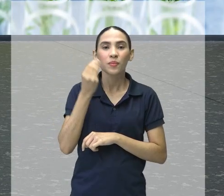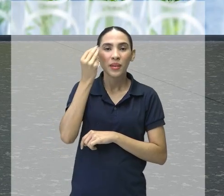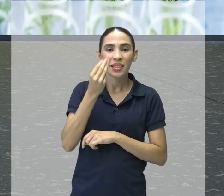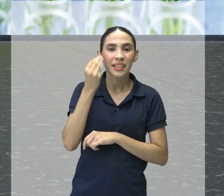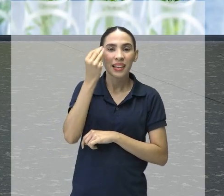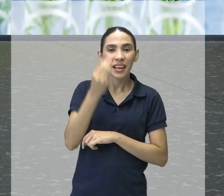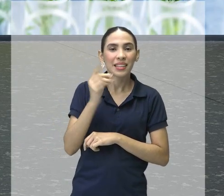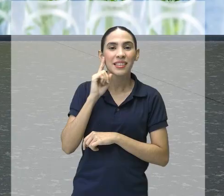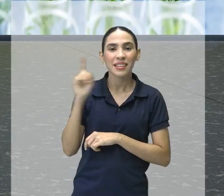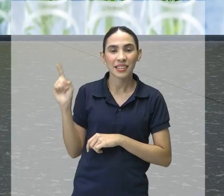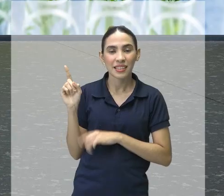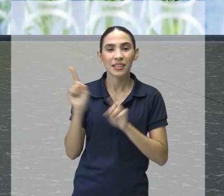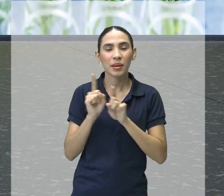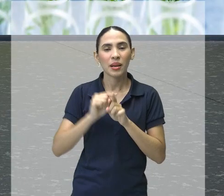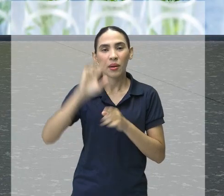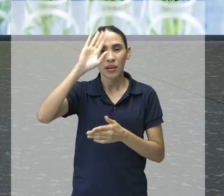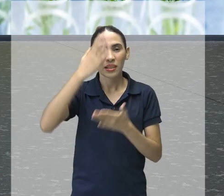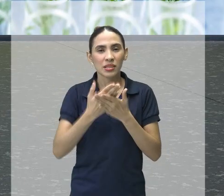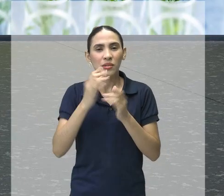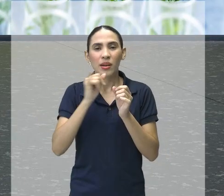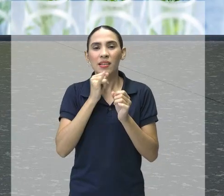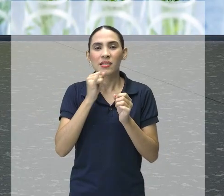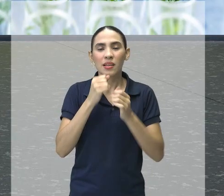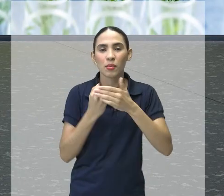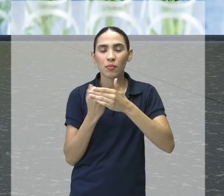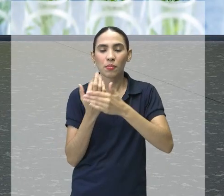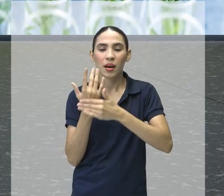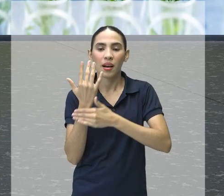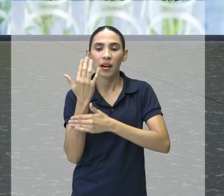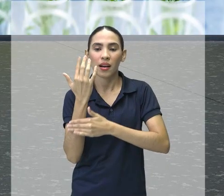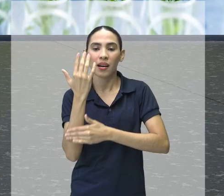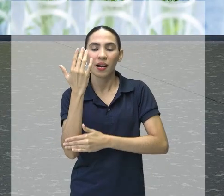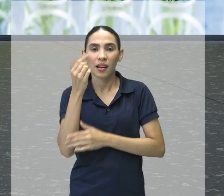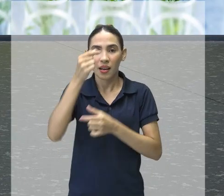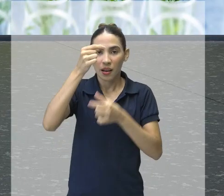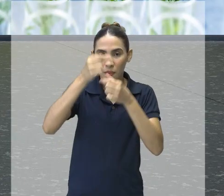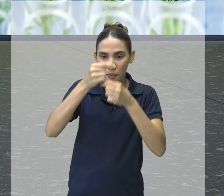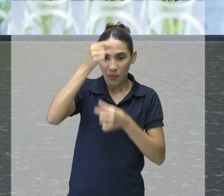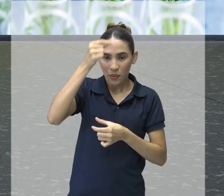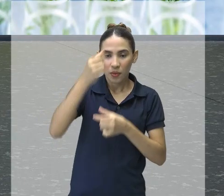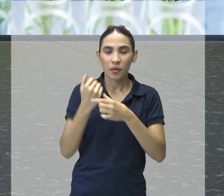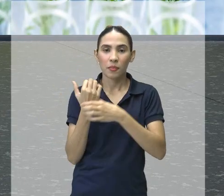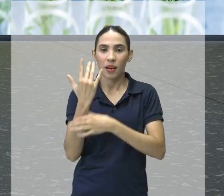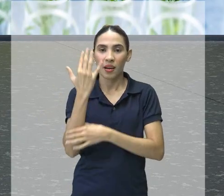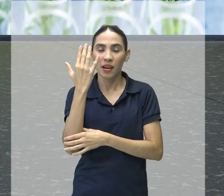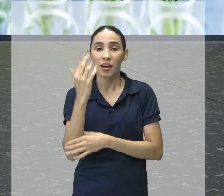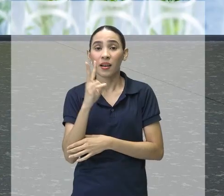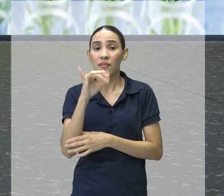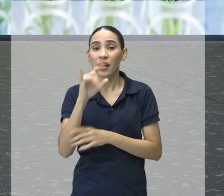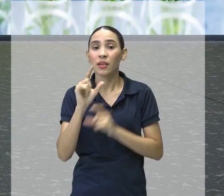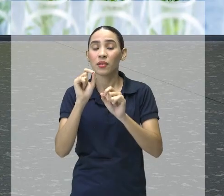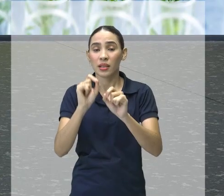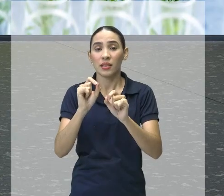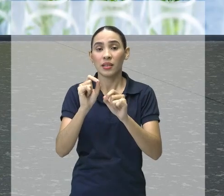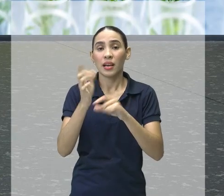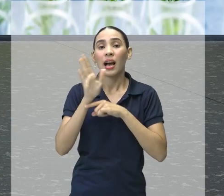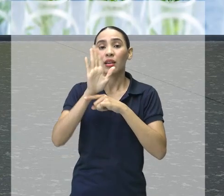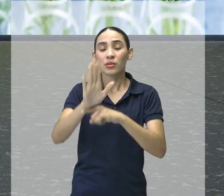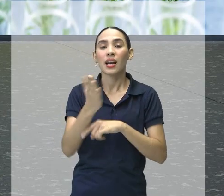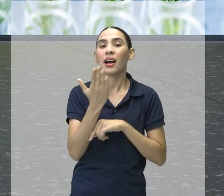aqui, eu acredito que são brotos, né, de árvores, de vegetais, que vão servir